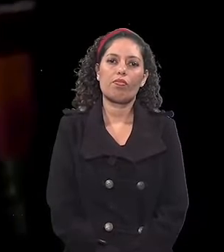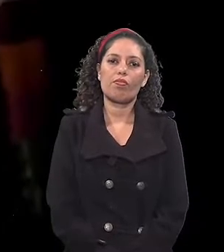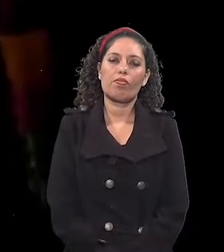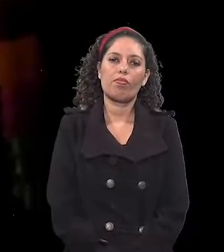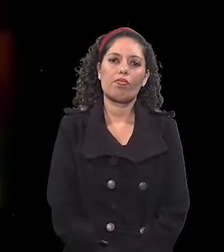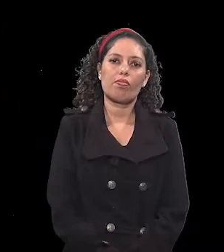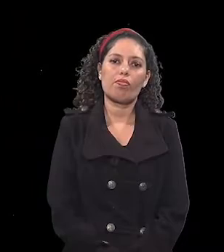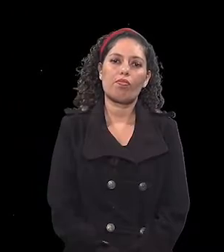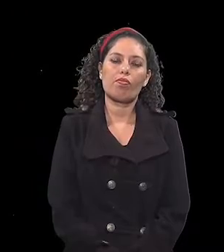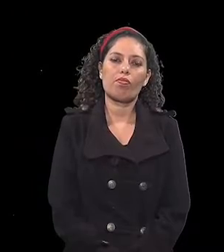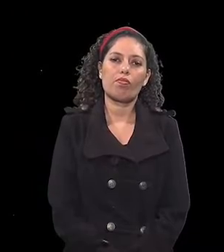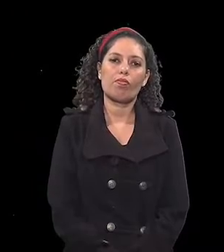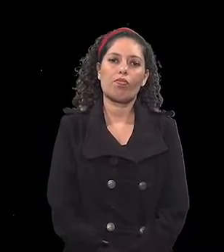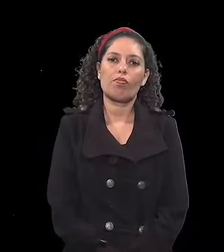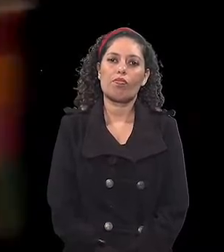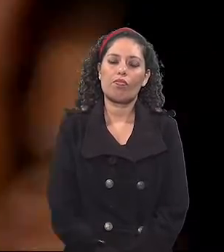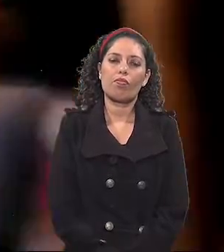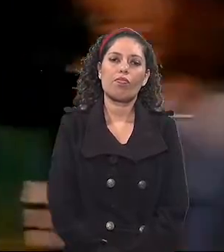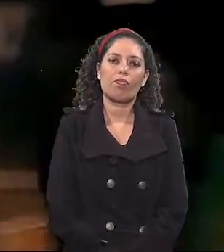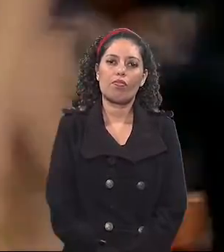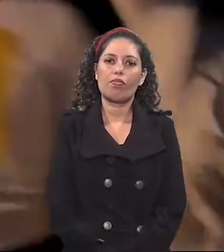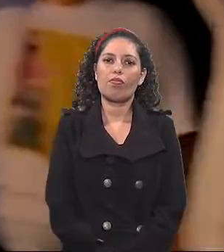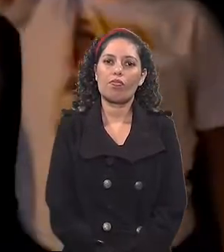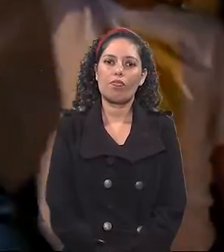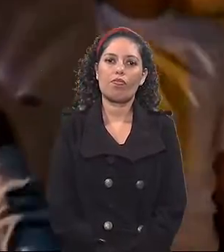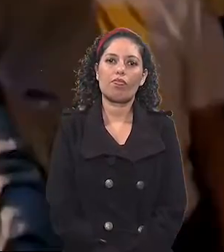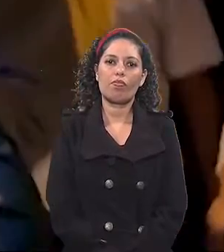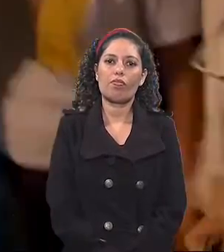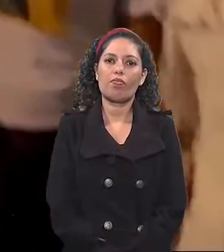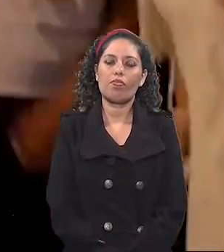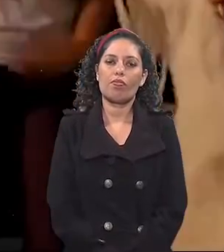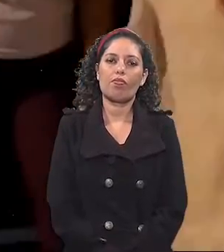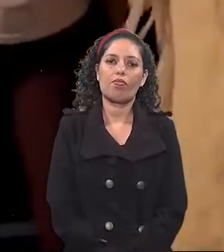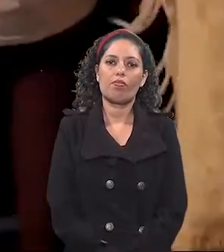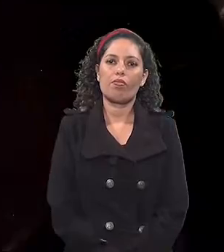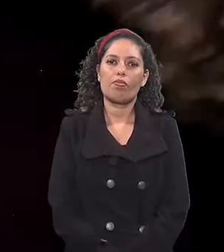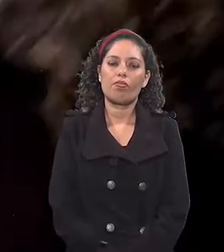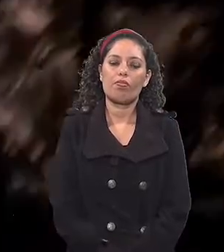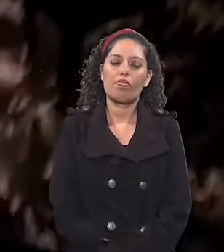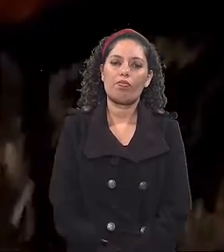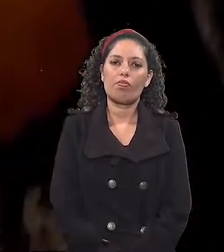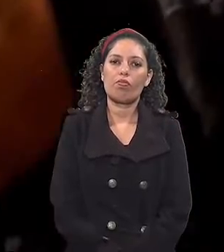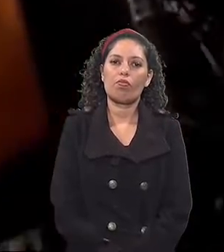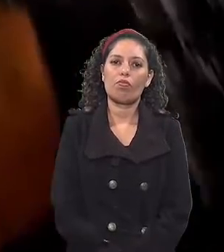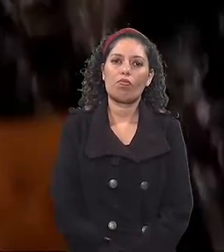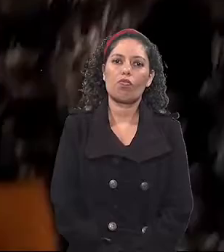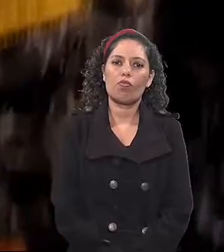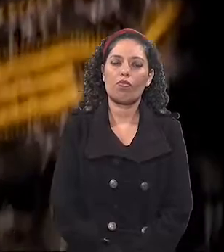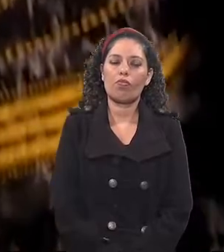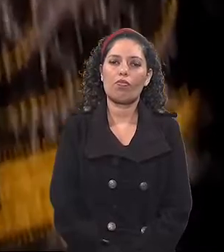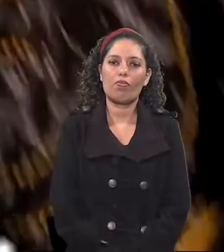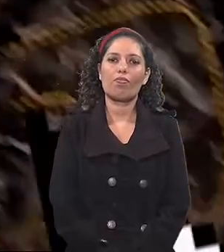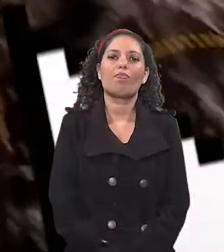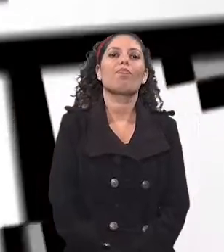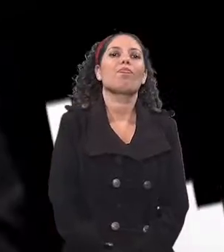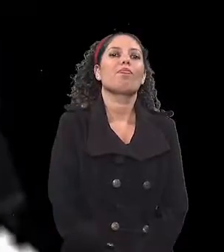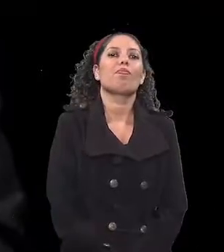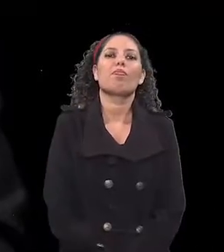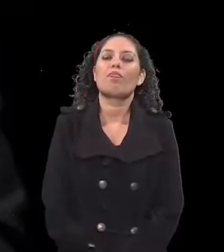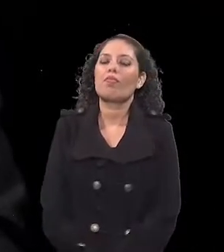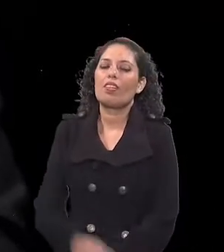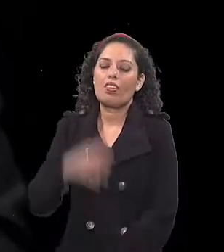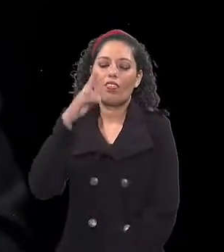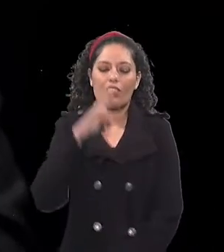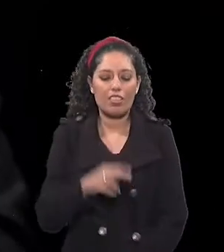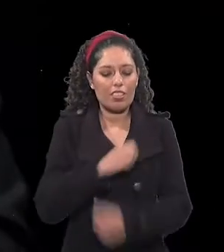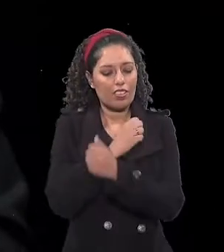Foi nos cortando a mostrão, não somos minoria. Hoje o quilombo vem dizer, favela...